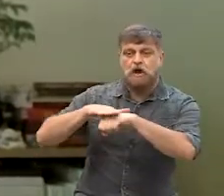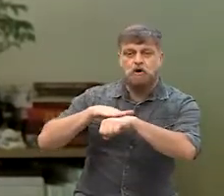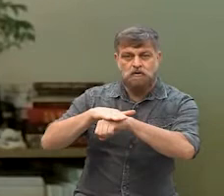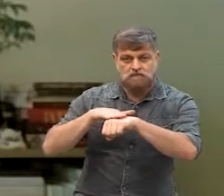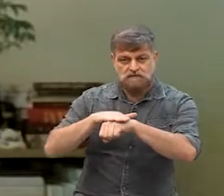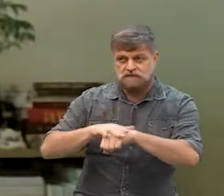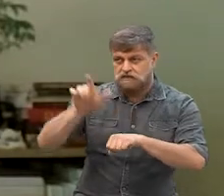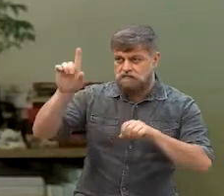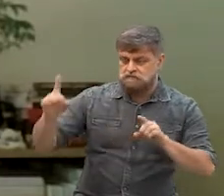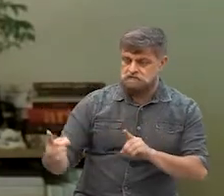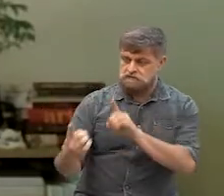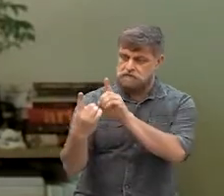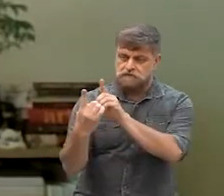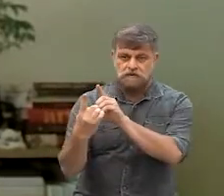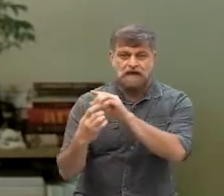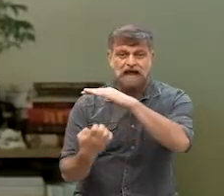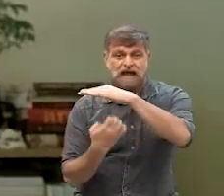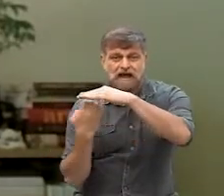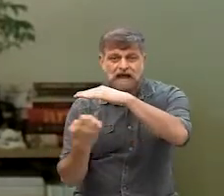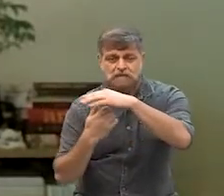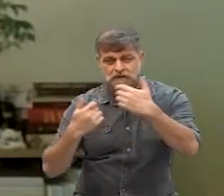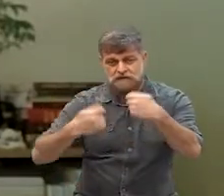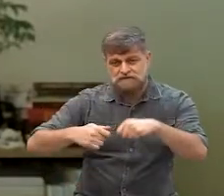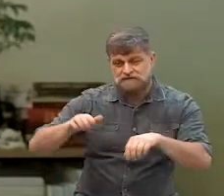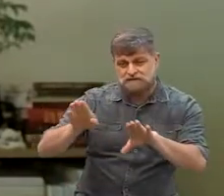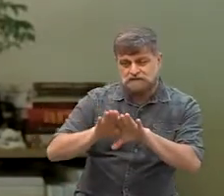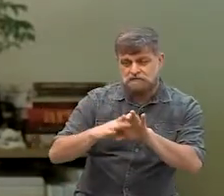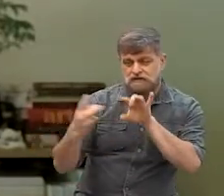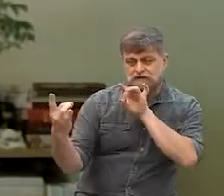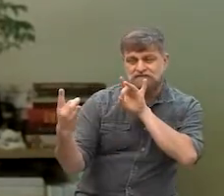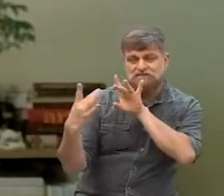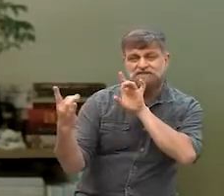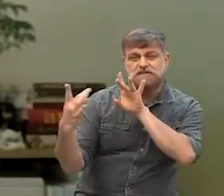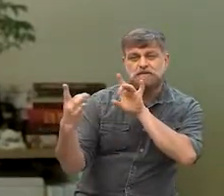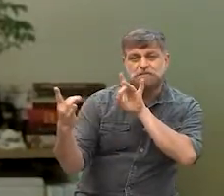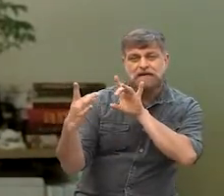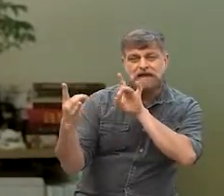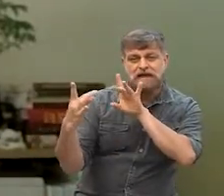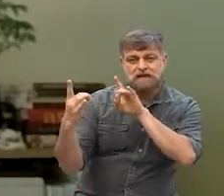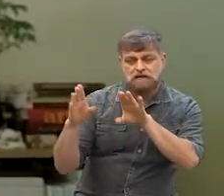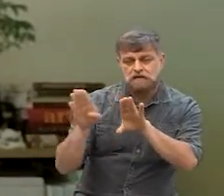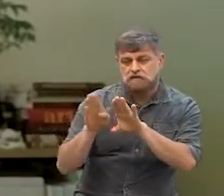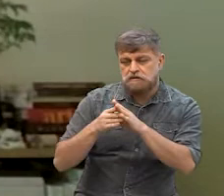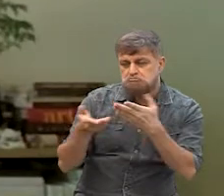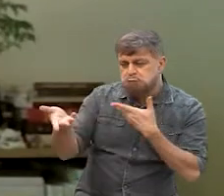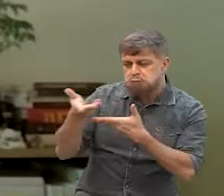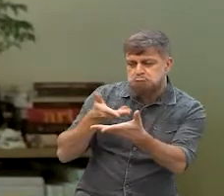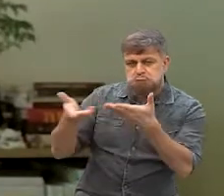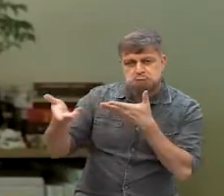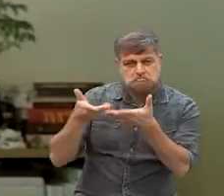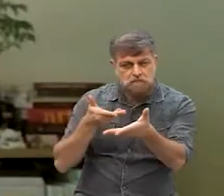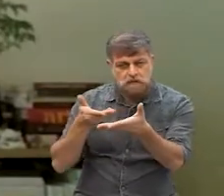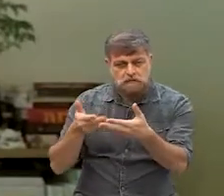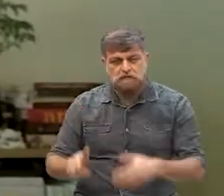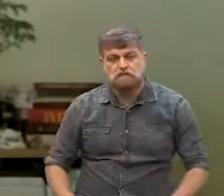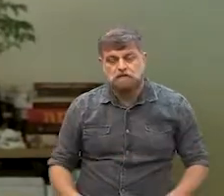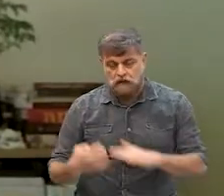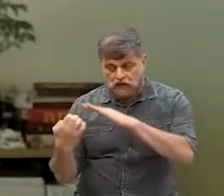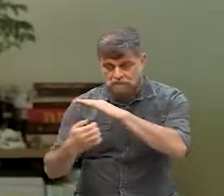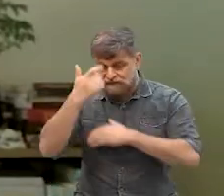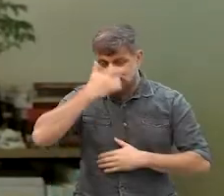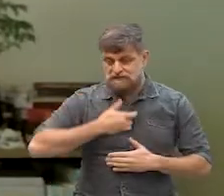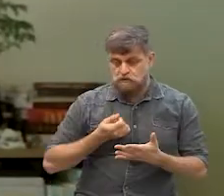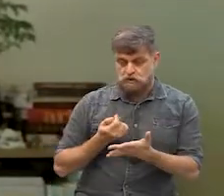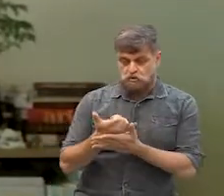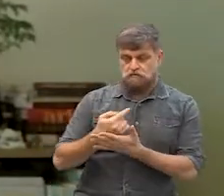o produto. Né? As empresas precisam também desse feedback, né? Desse retorno do consumidor. Então, o que eu